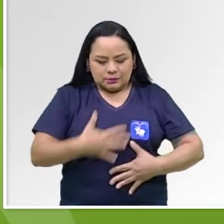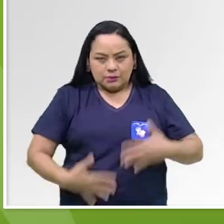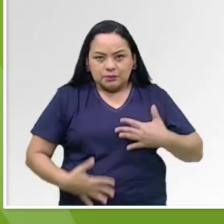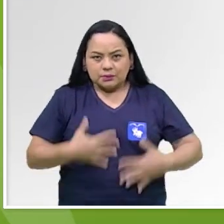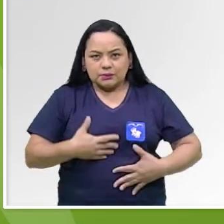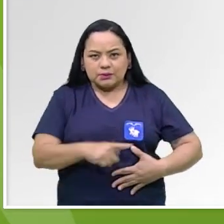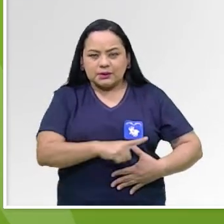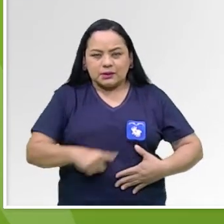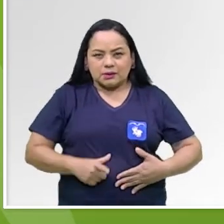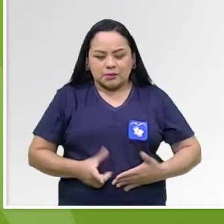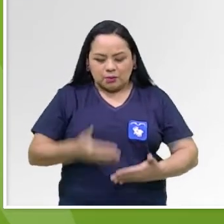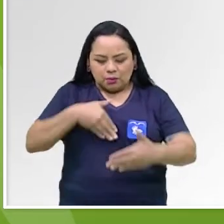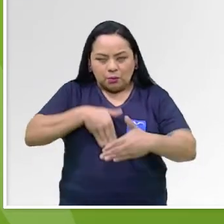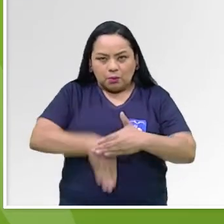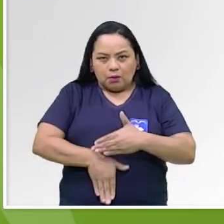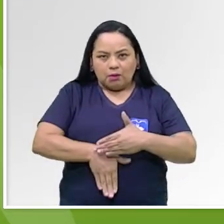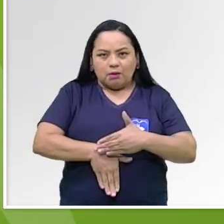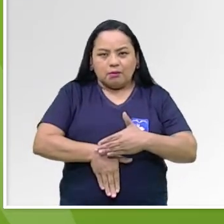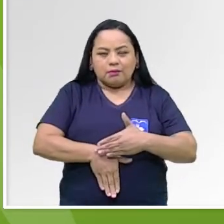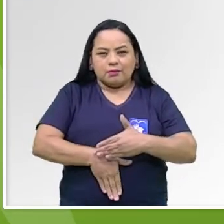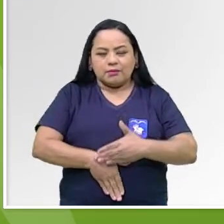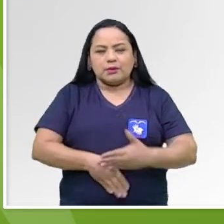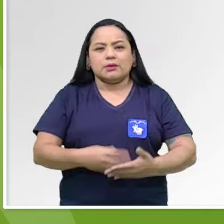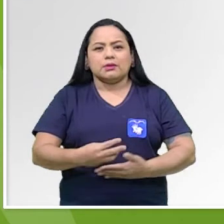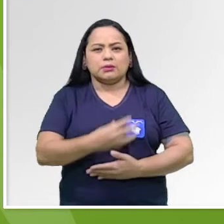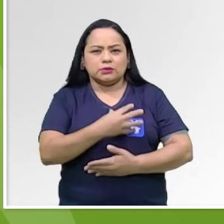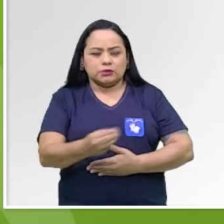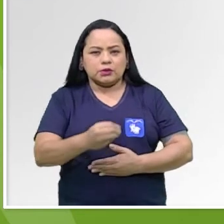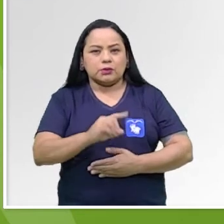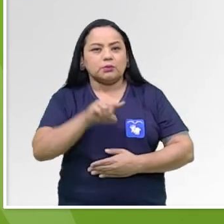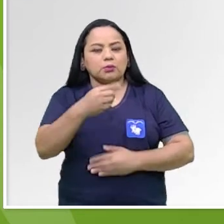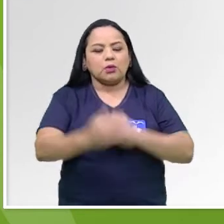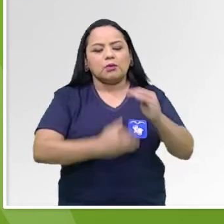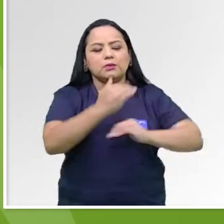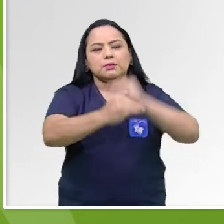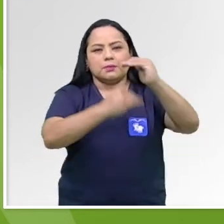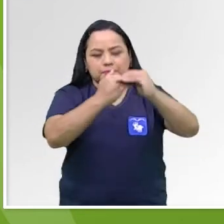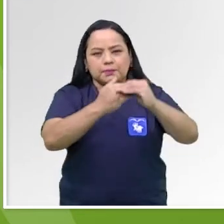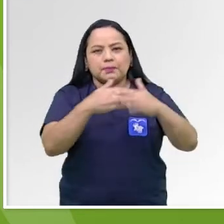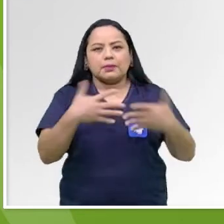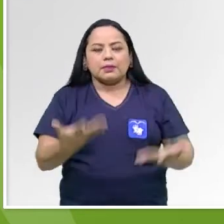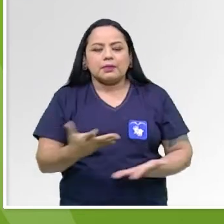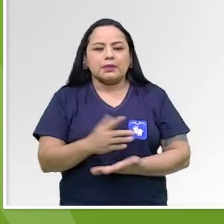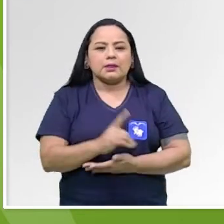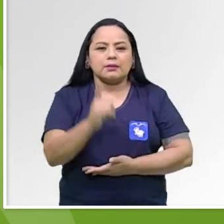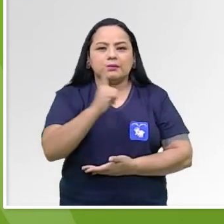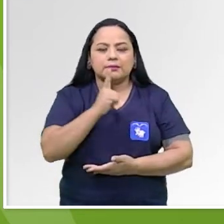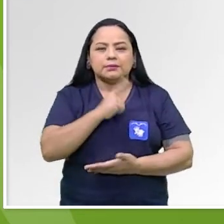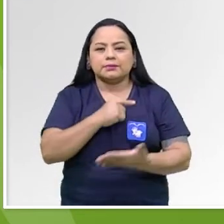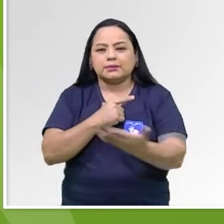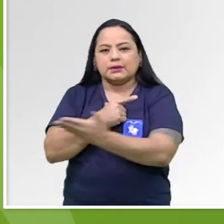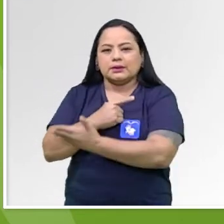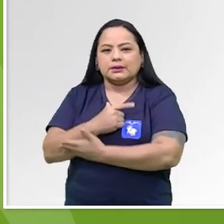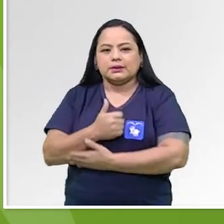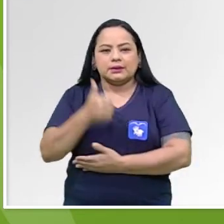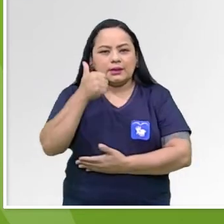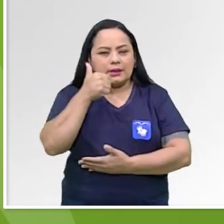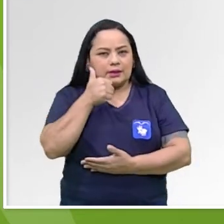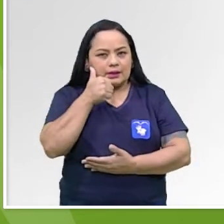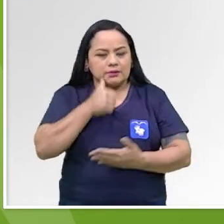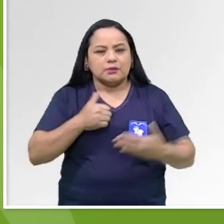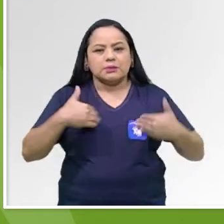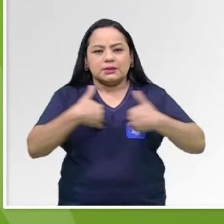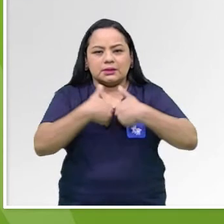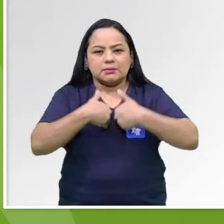deles que vai guardar os filhotes após o desenvolvimento, tá? Então, a gente tem aqui, as fêmeas geralmente vão